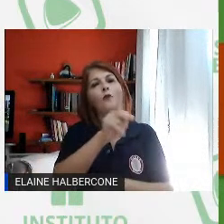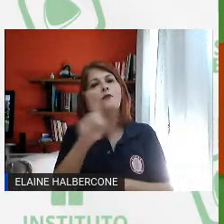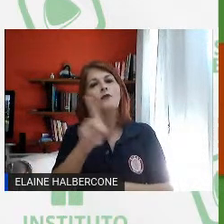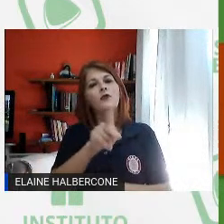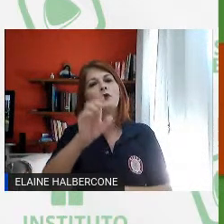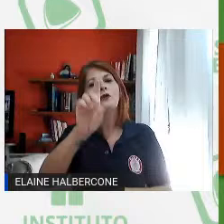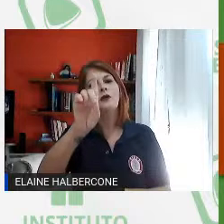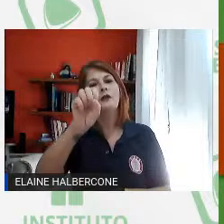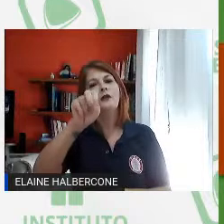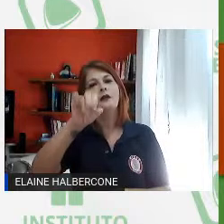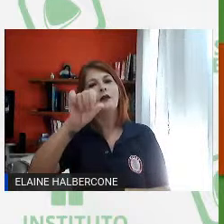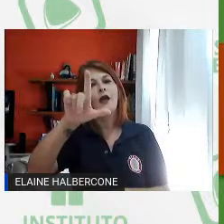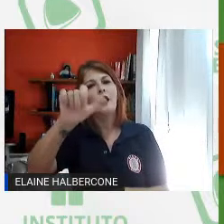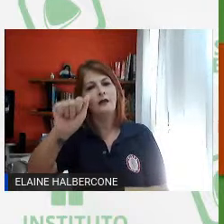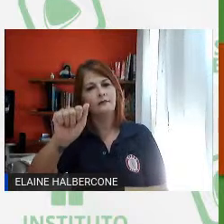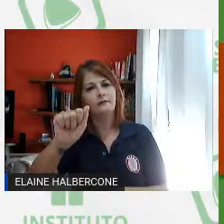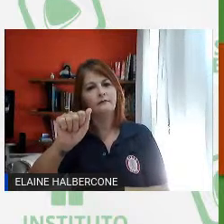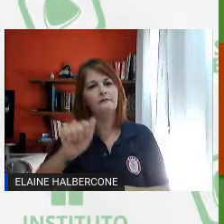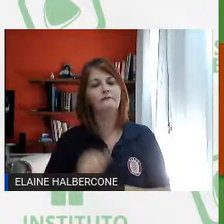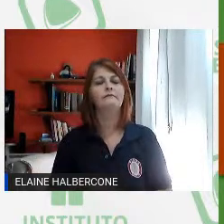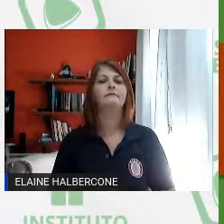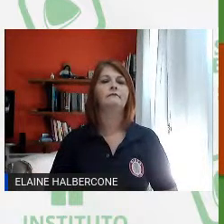Inês.